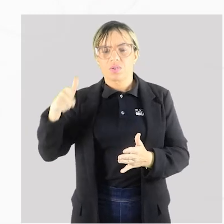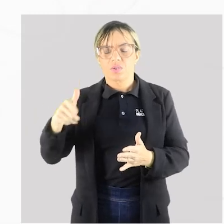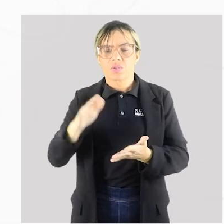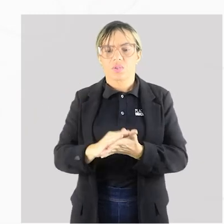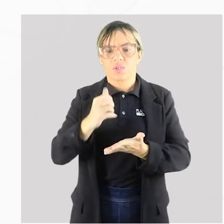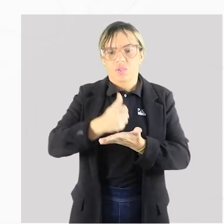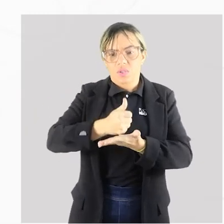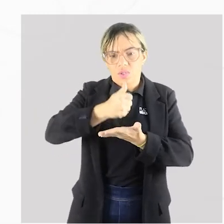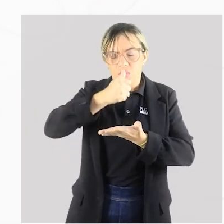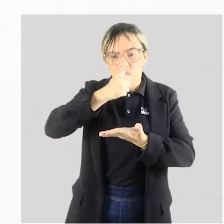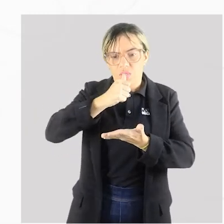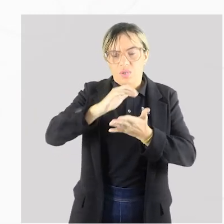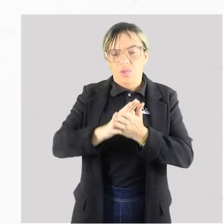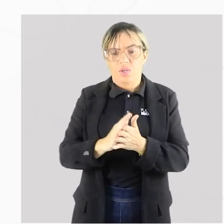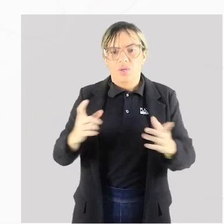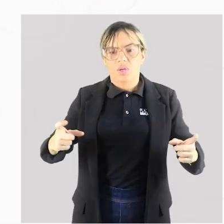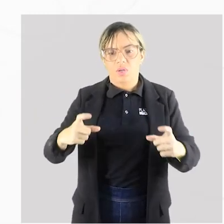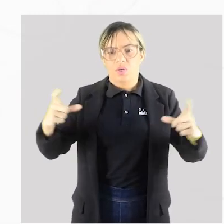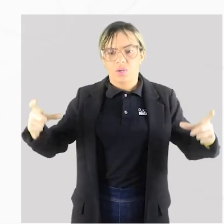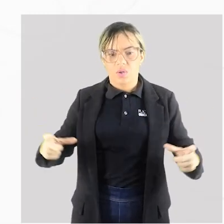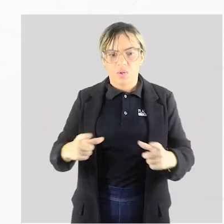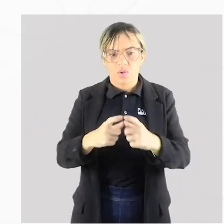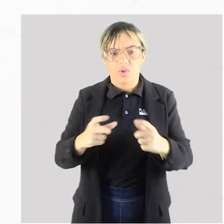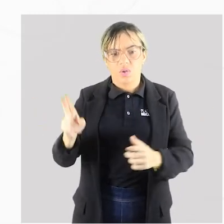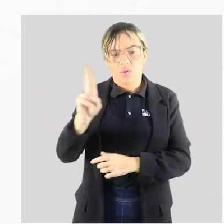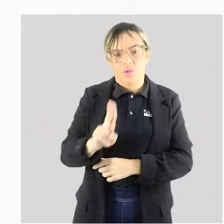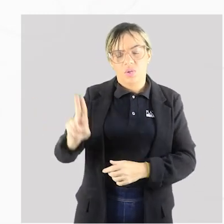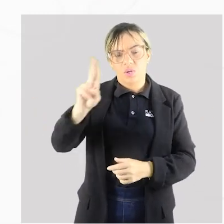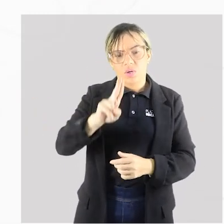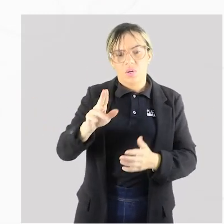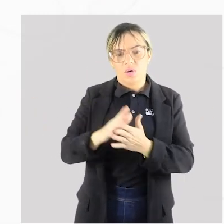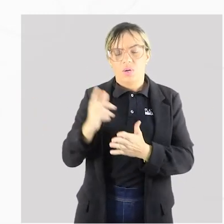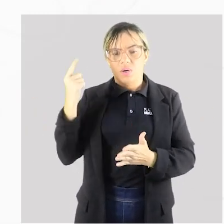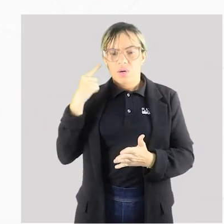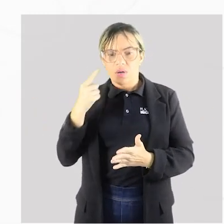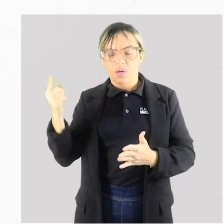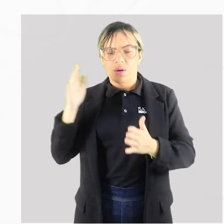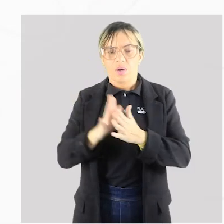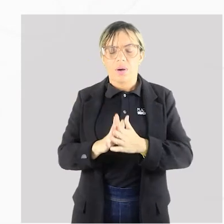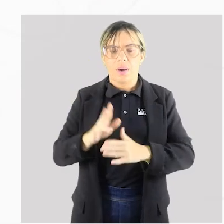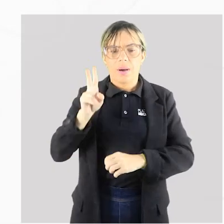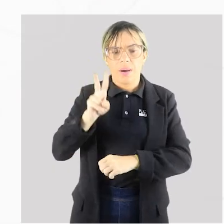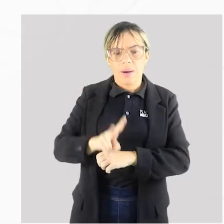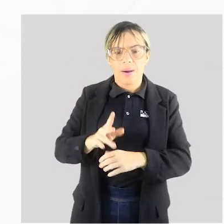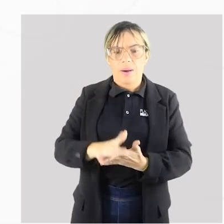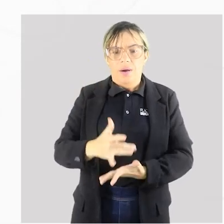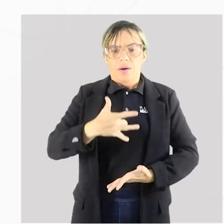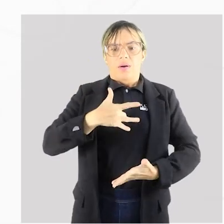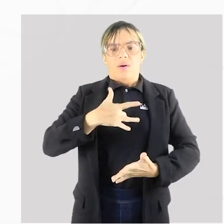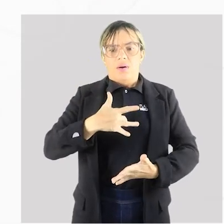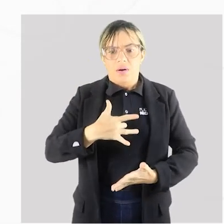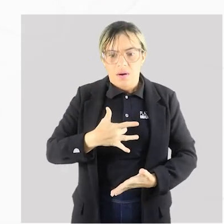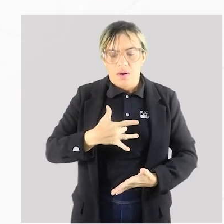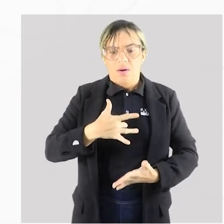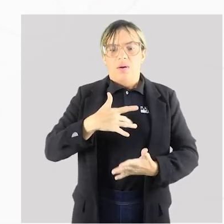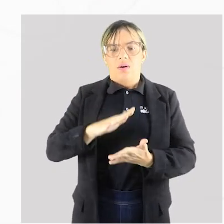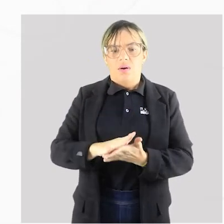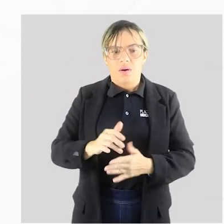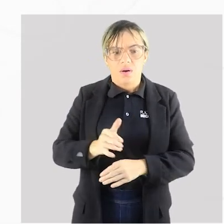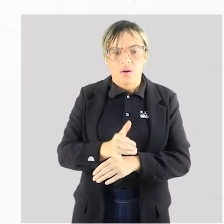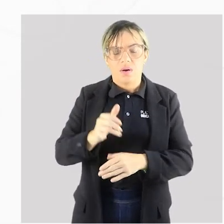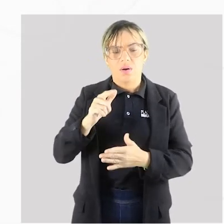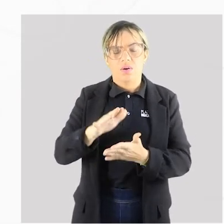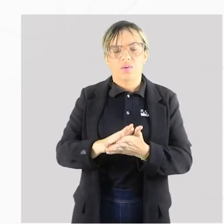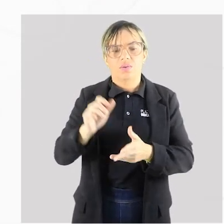é um dos antibióticos utilizados para o tratamento da tuberculose. Seu mecanismo de ação consiste na inibição